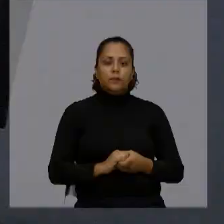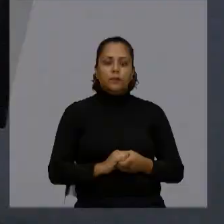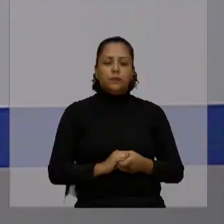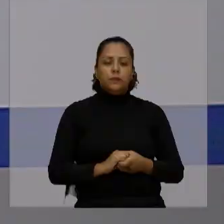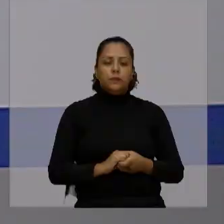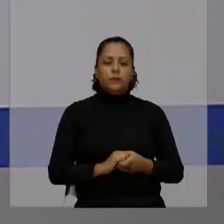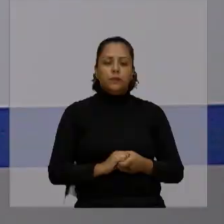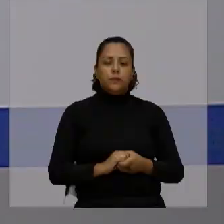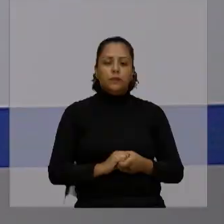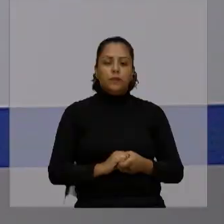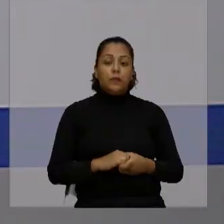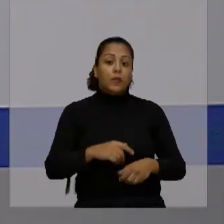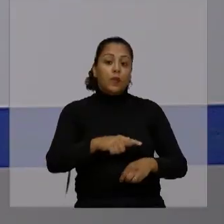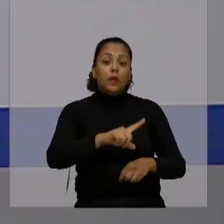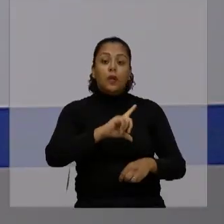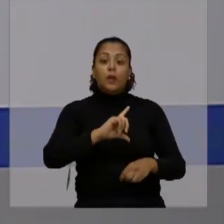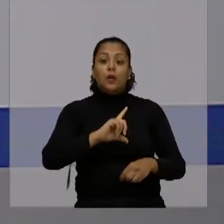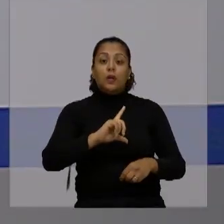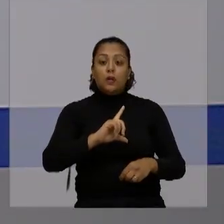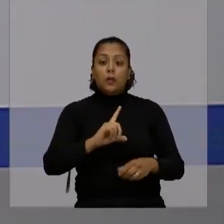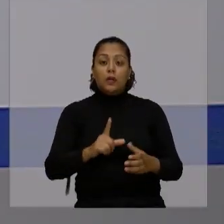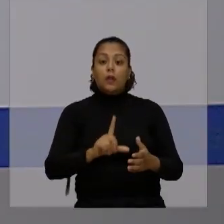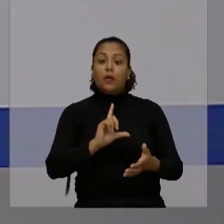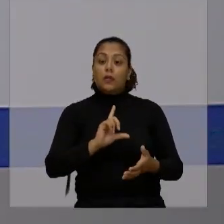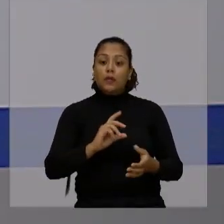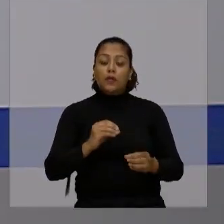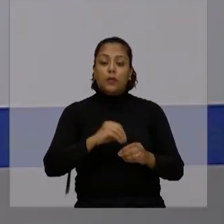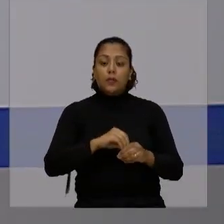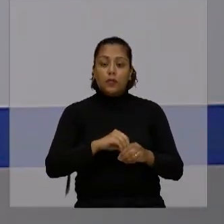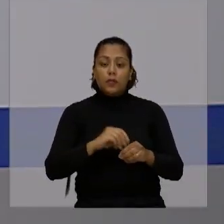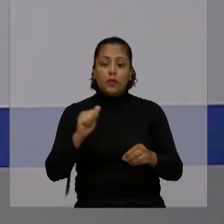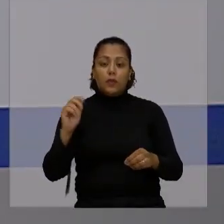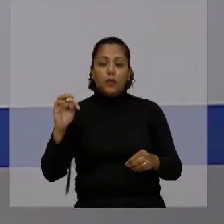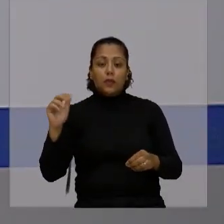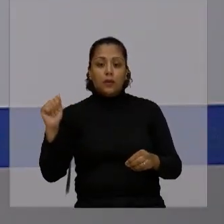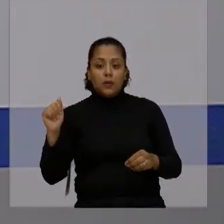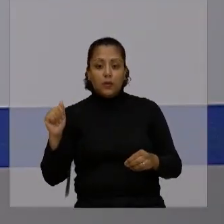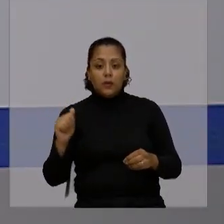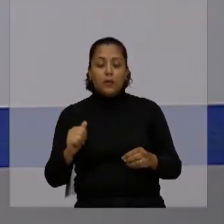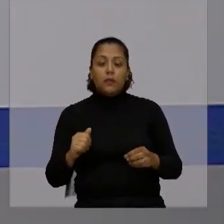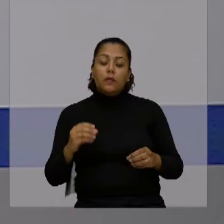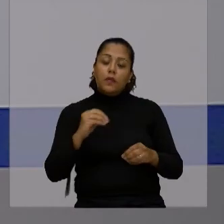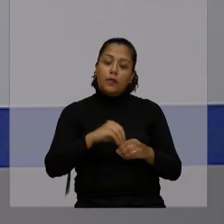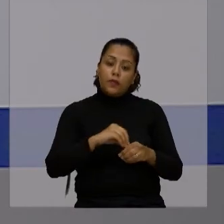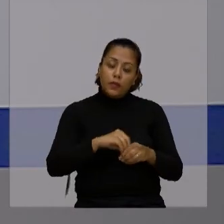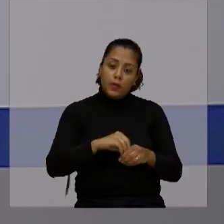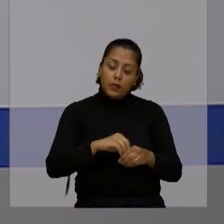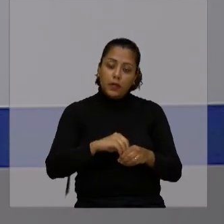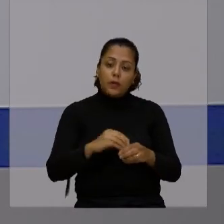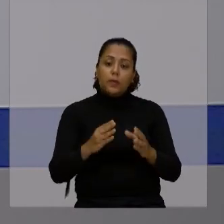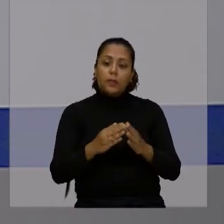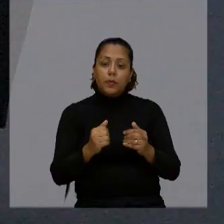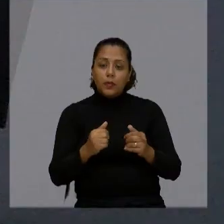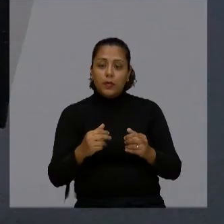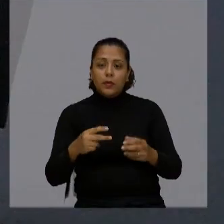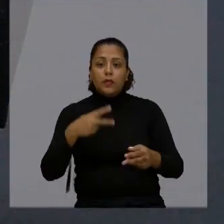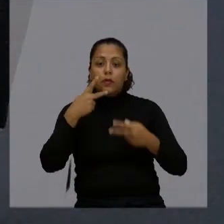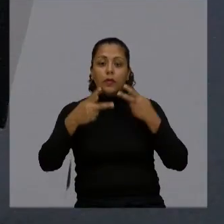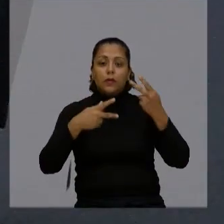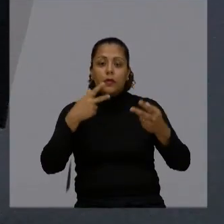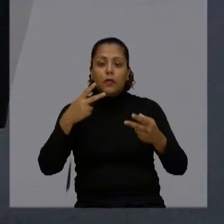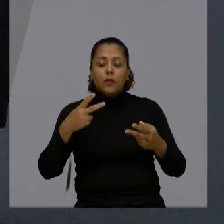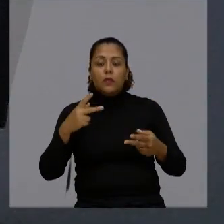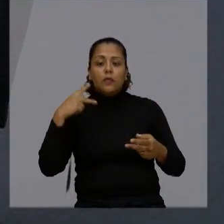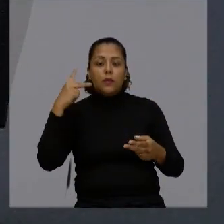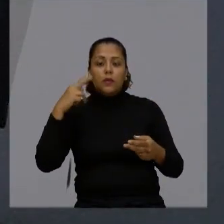Antes da votação das atas, em votação, o pedido verbal do vereador Renato Santiago. Vereadores